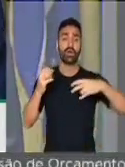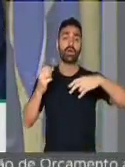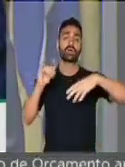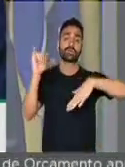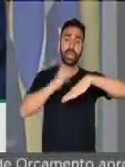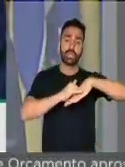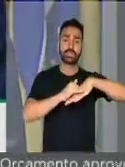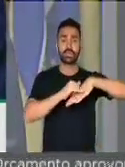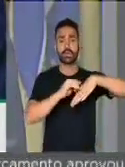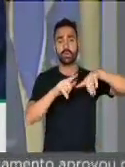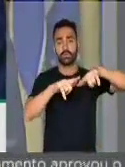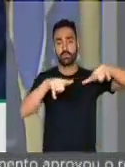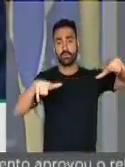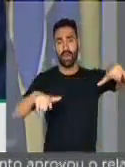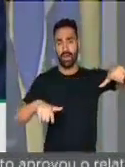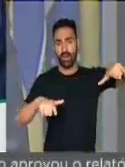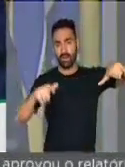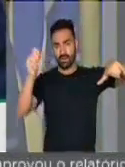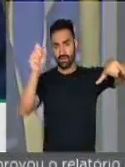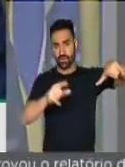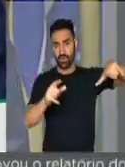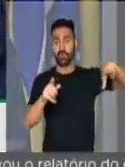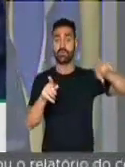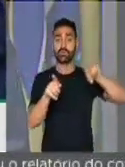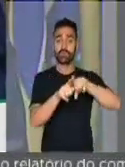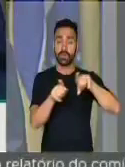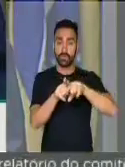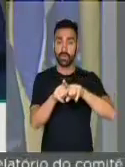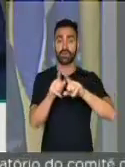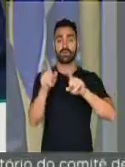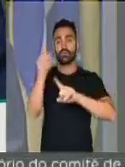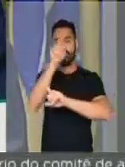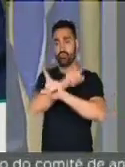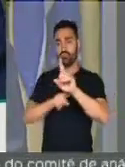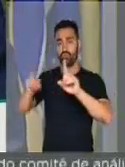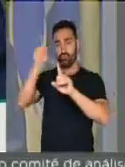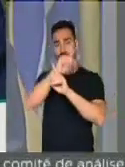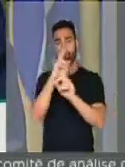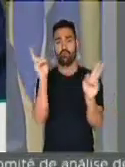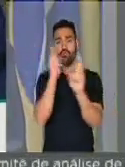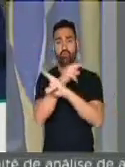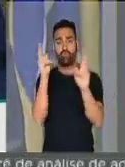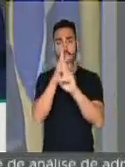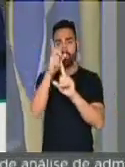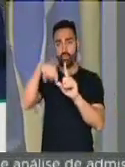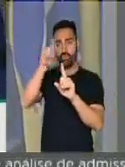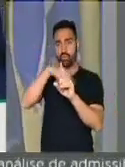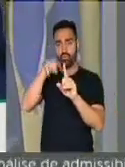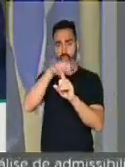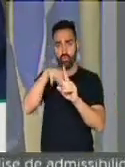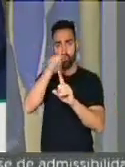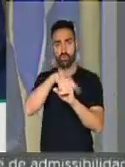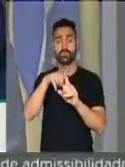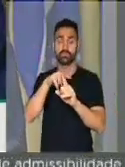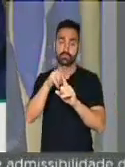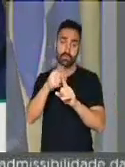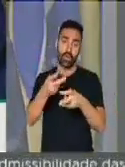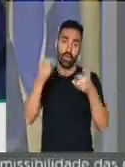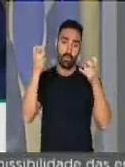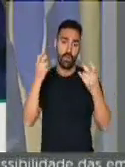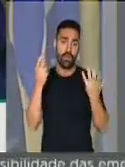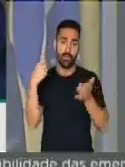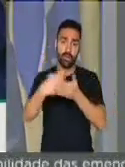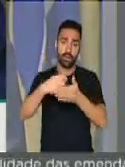solar e dos cataventos na energia eólica.